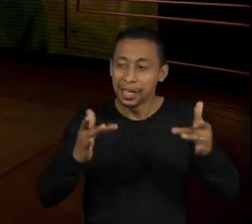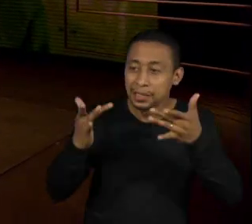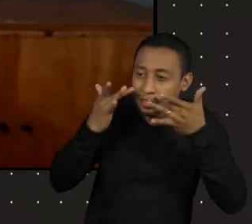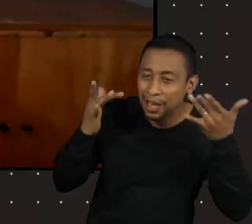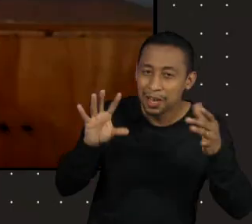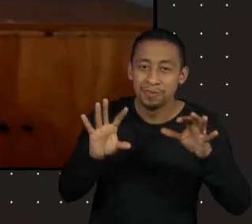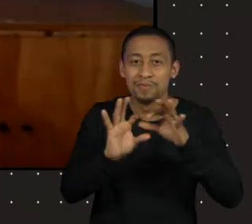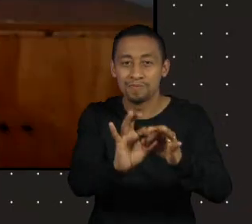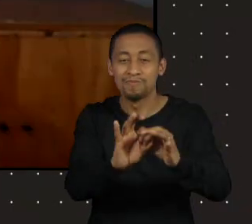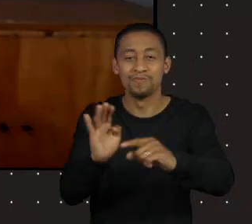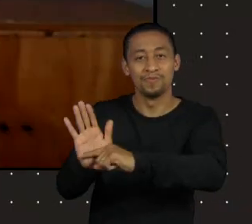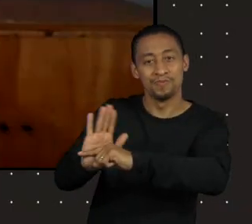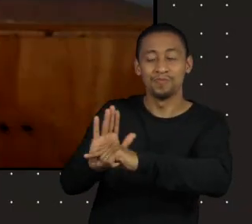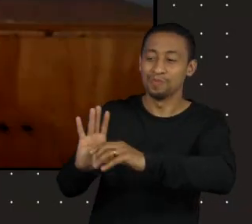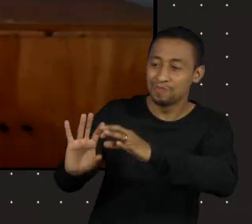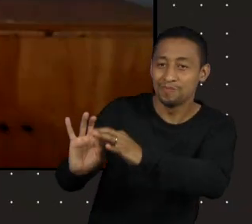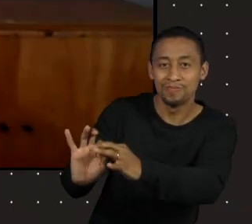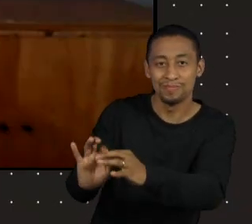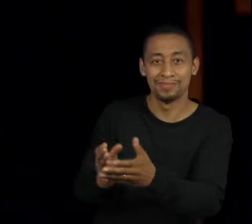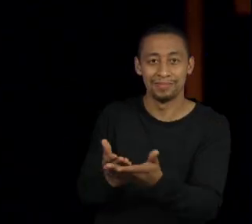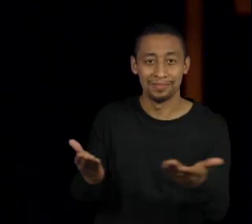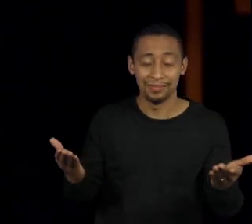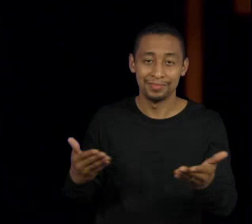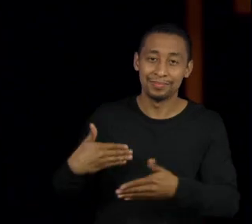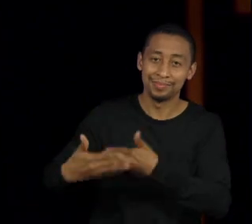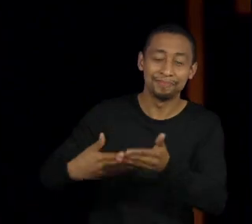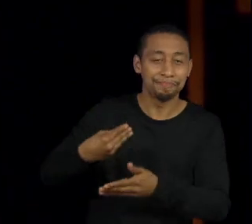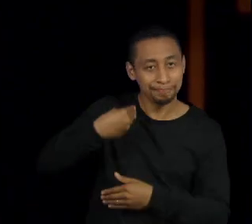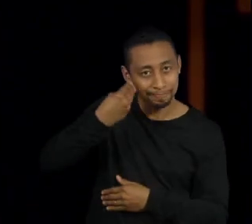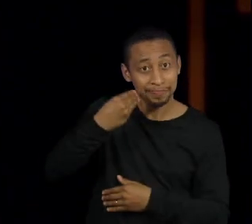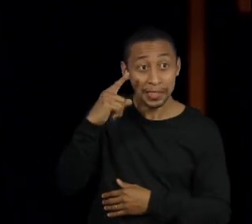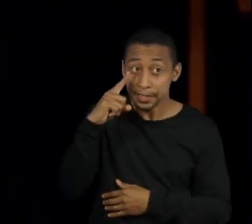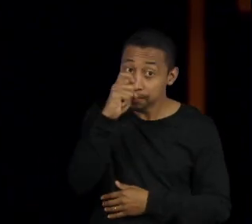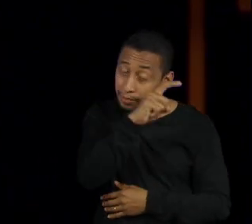com o cinema. Então, foi uma primeira experiência